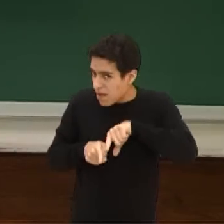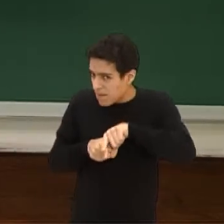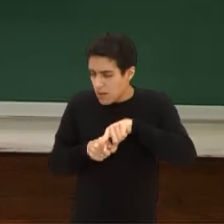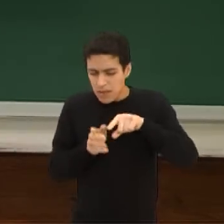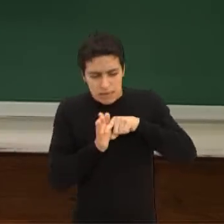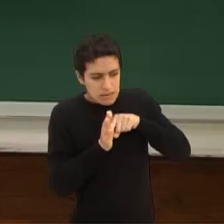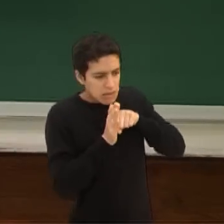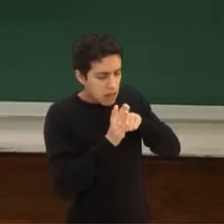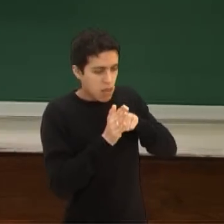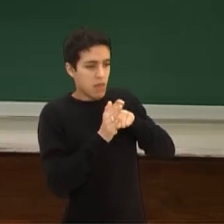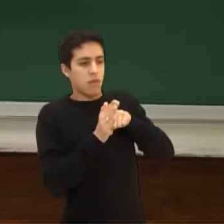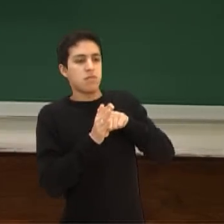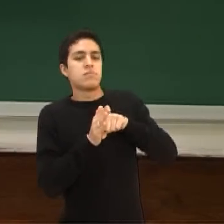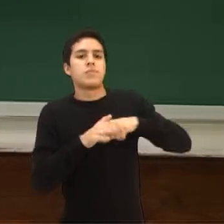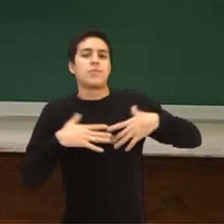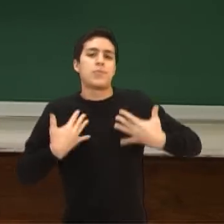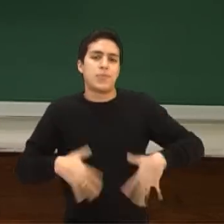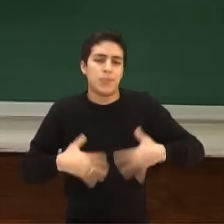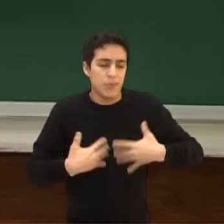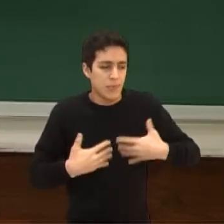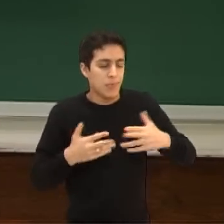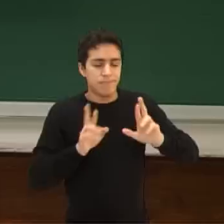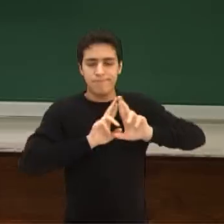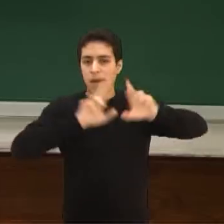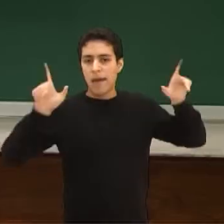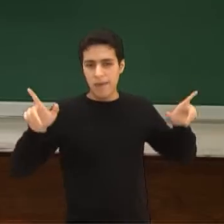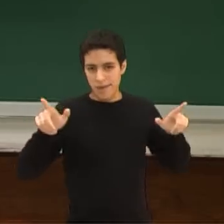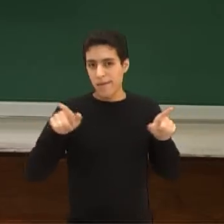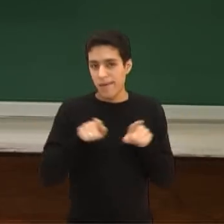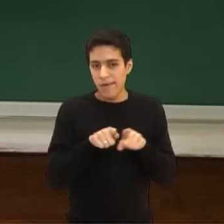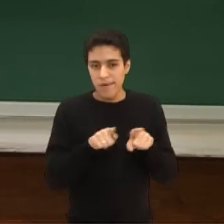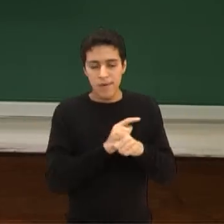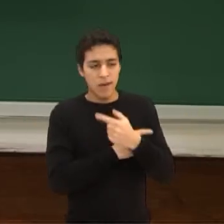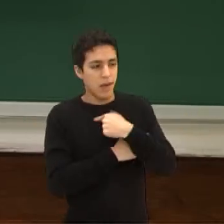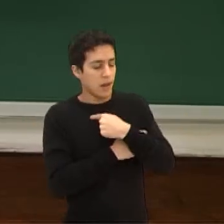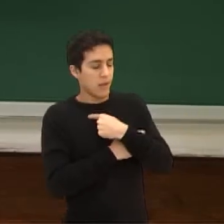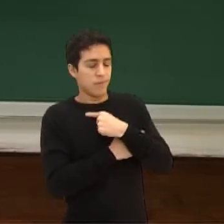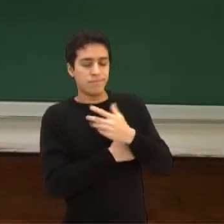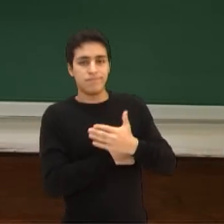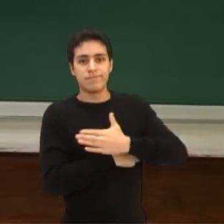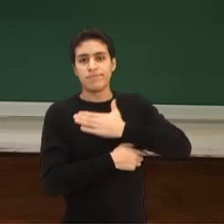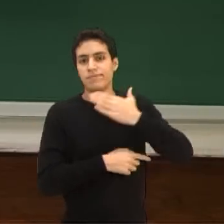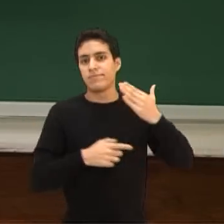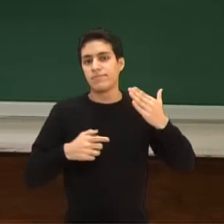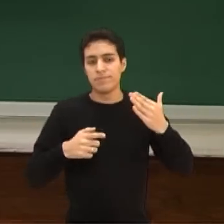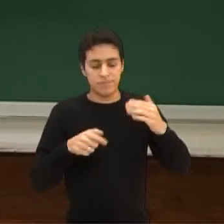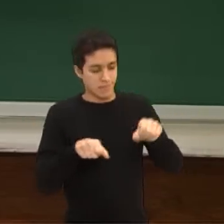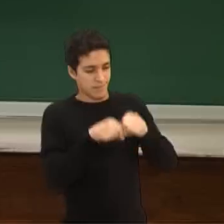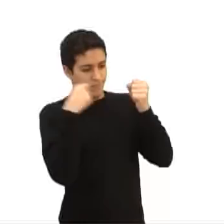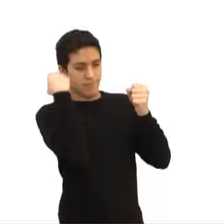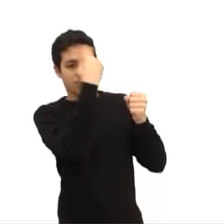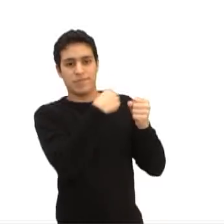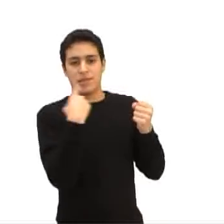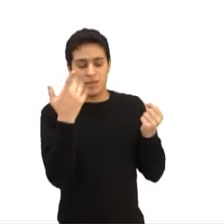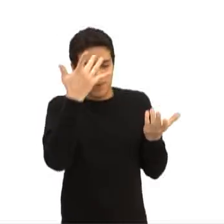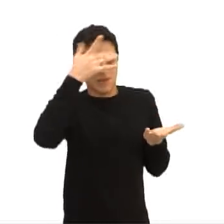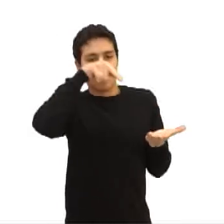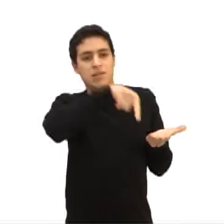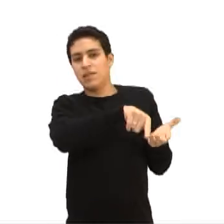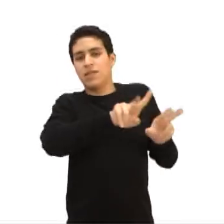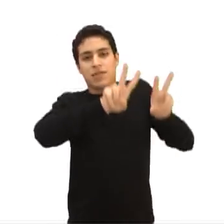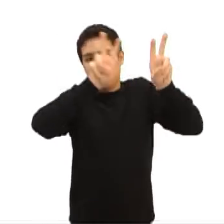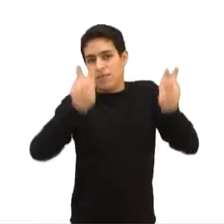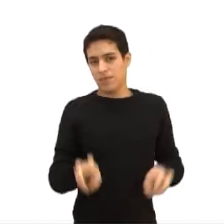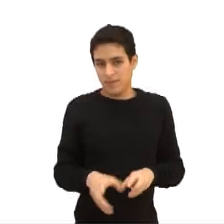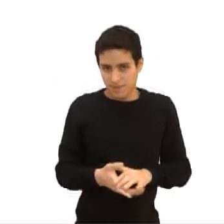pesquisar, fiquei bem de cara, né? Igual vocês falam, fiquei bem de cara. Não sabia disso. Olhem lá,